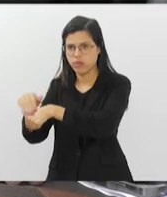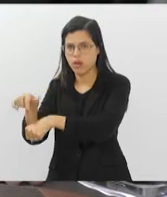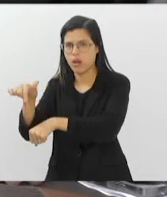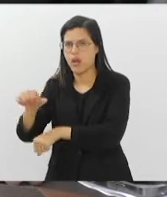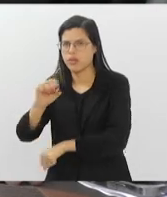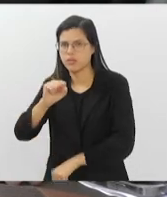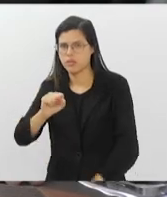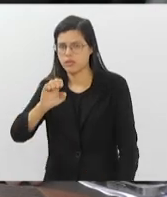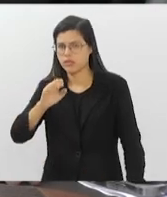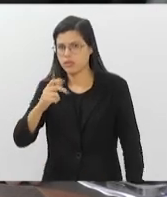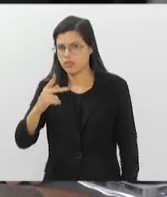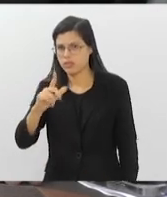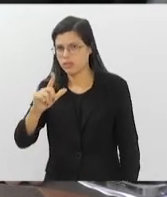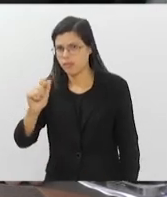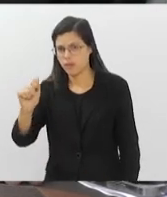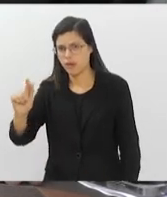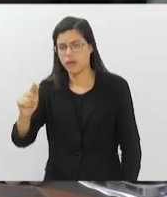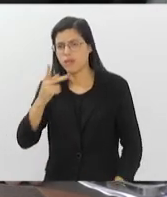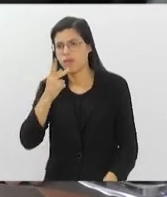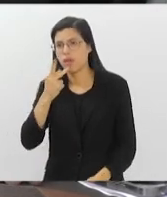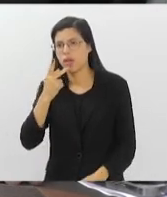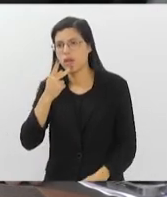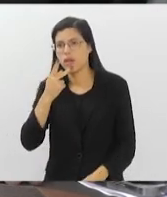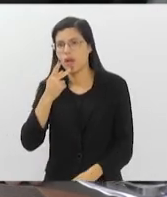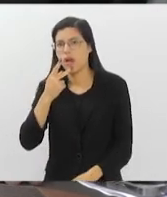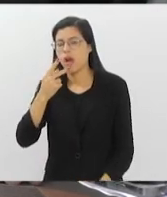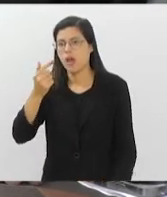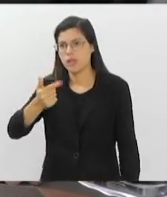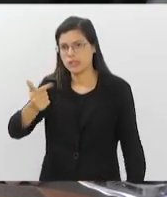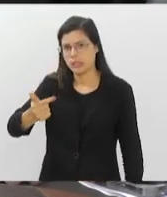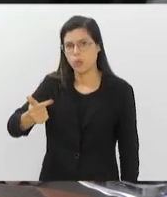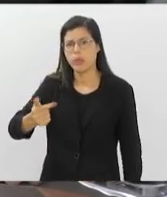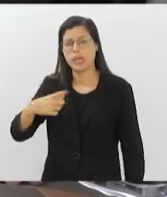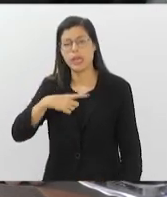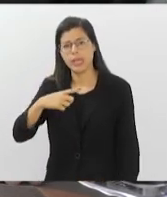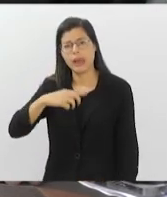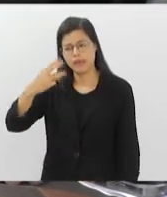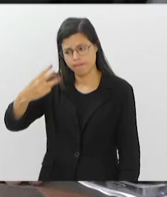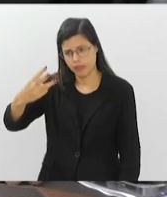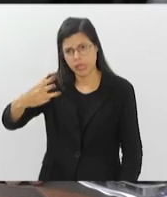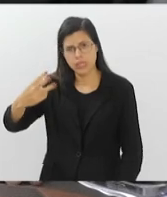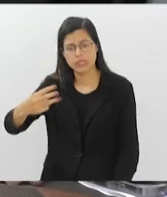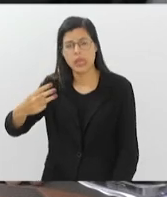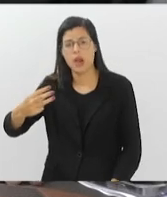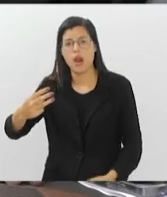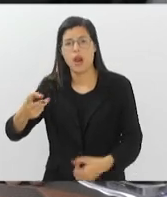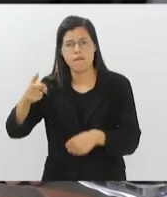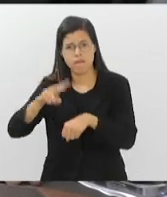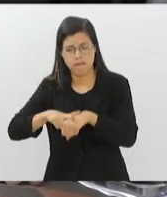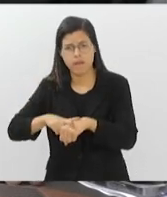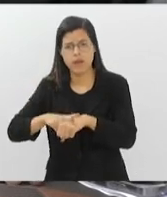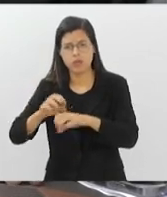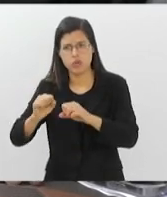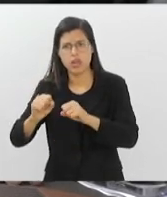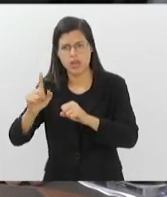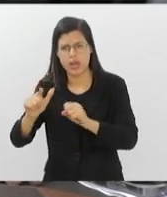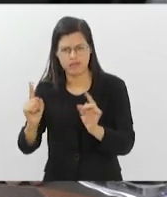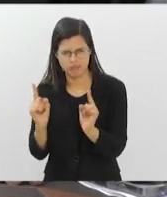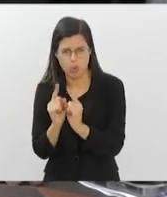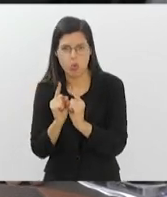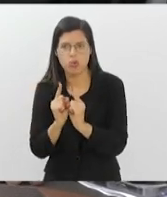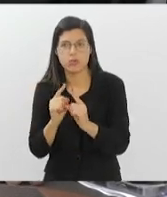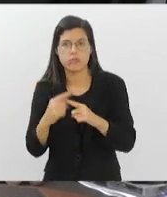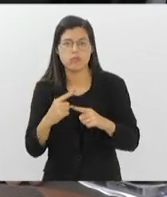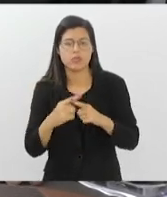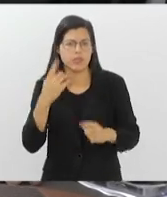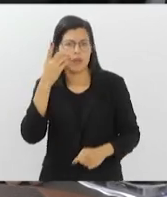isso está acontecendo e que tem uma terceira rodada curta, essa sim a última, até porque alguns deputados achavam que tinham